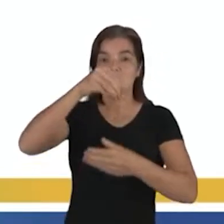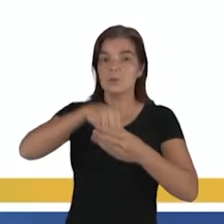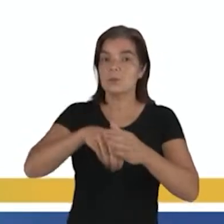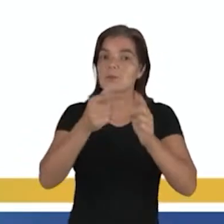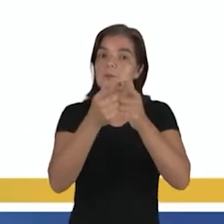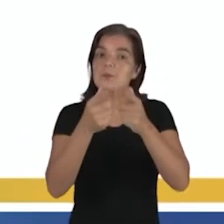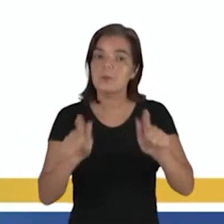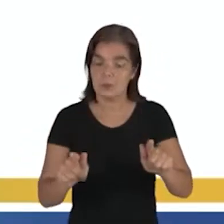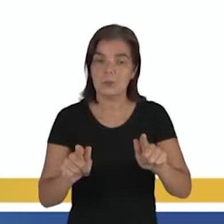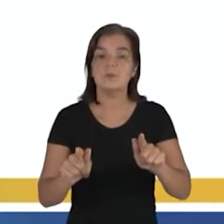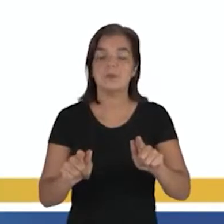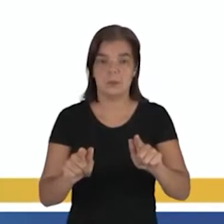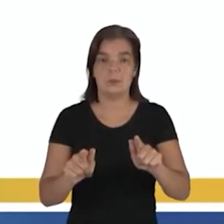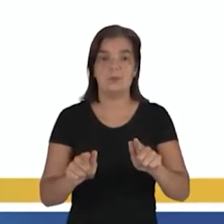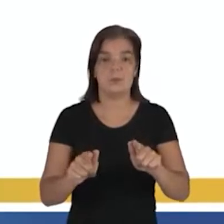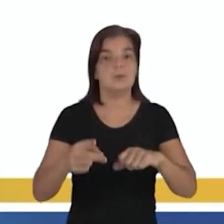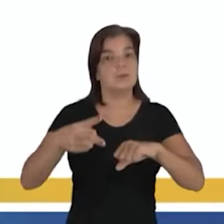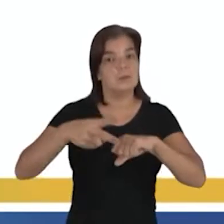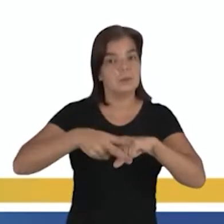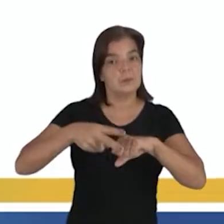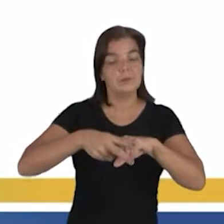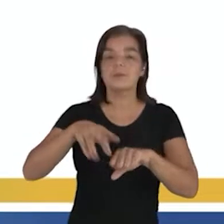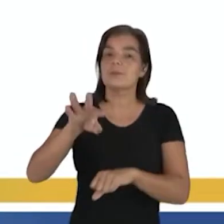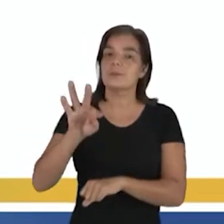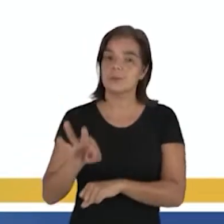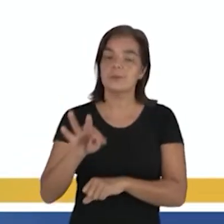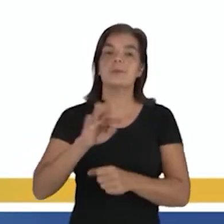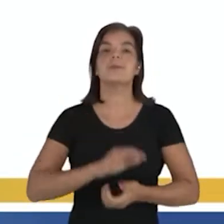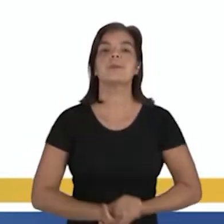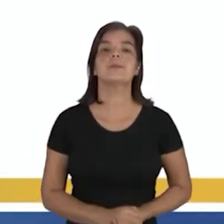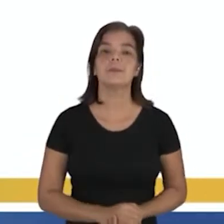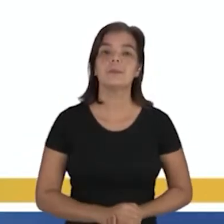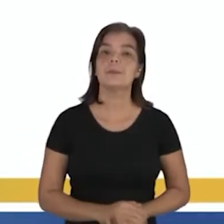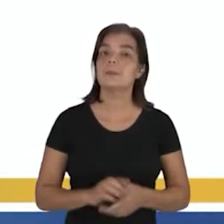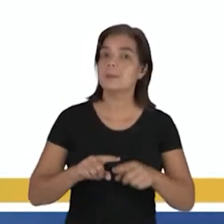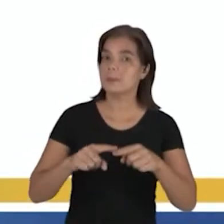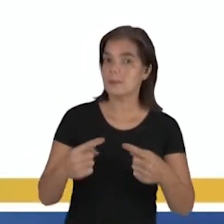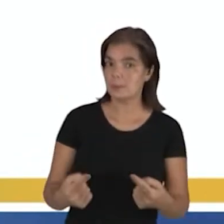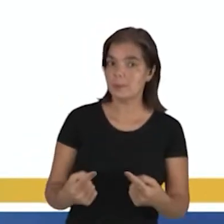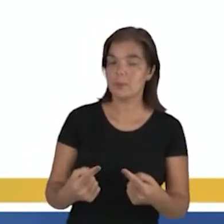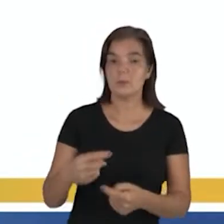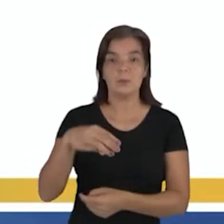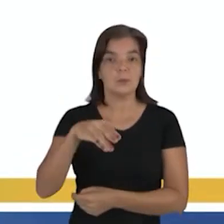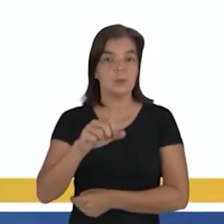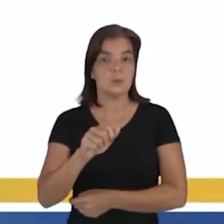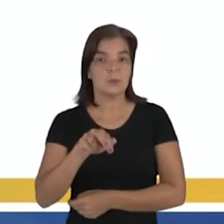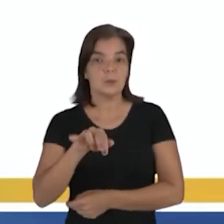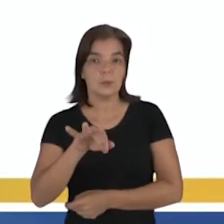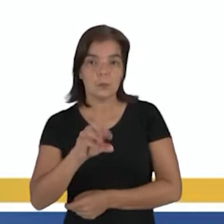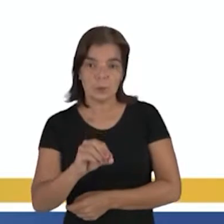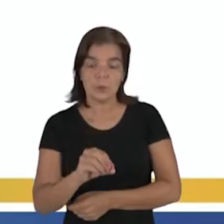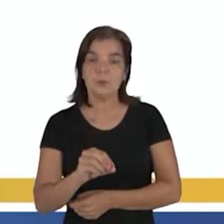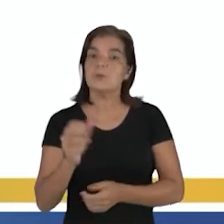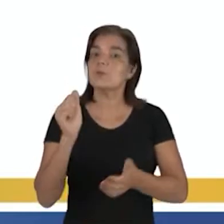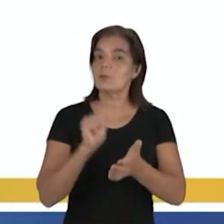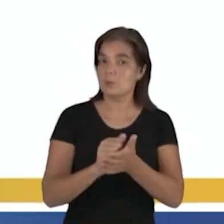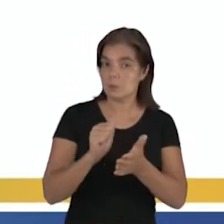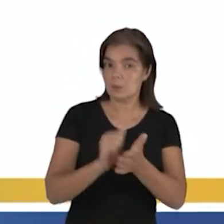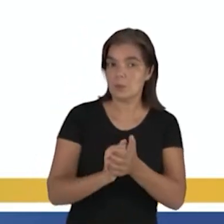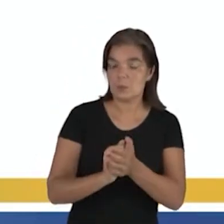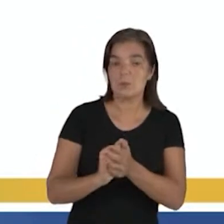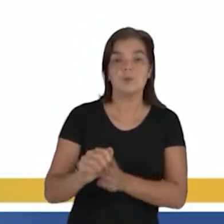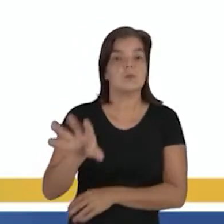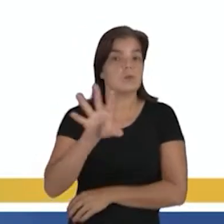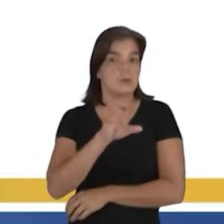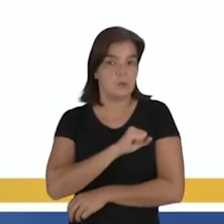gramática normativa, se trata de um verbo transitivo. Porém, quando Mário de Andrade coloca que